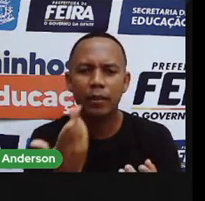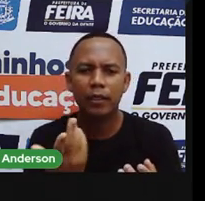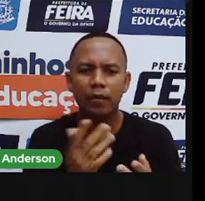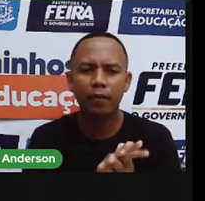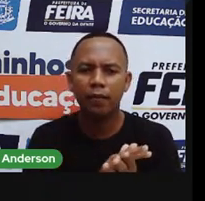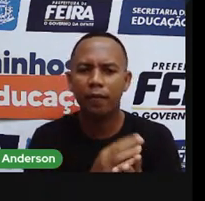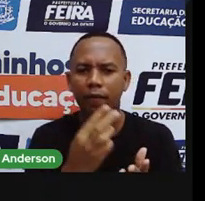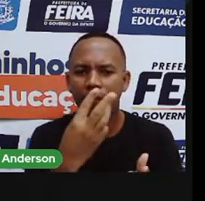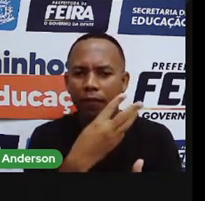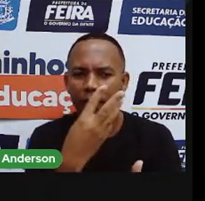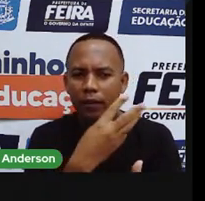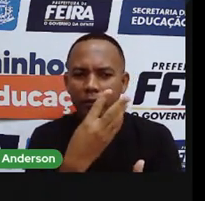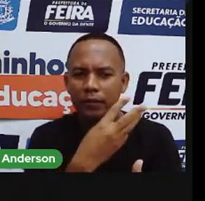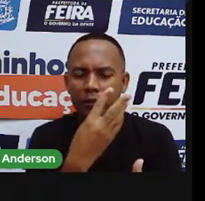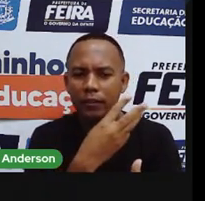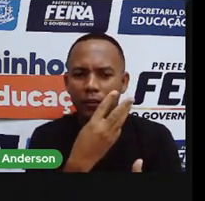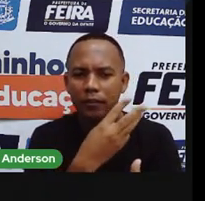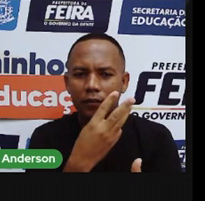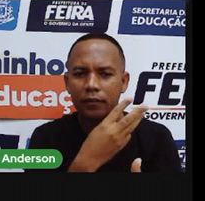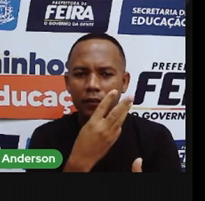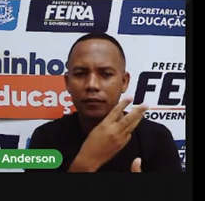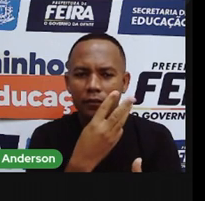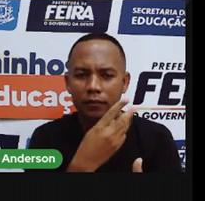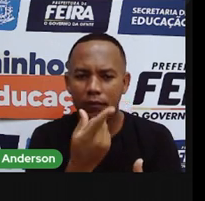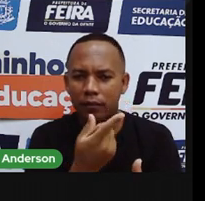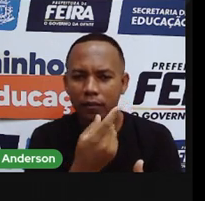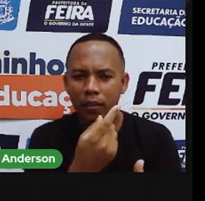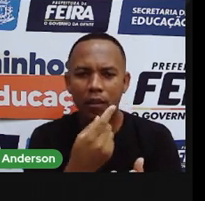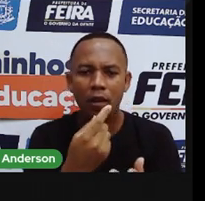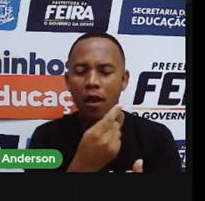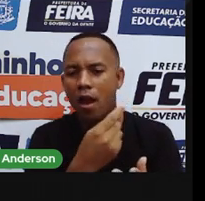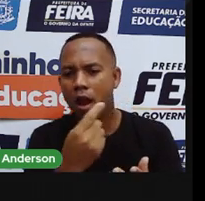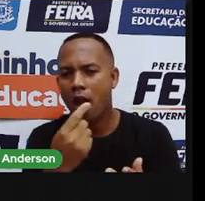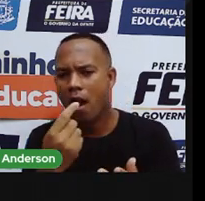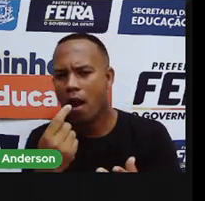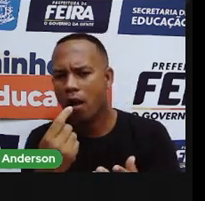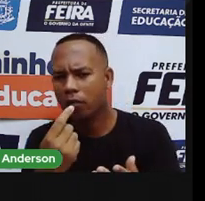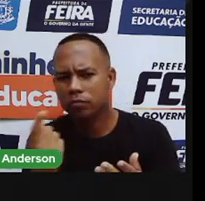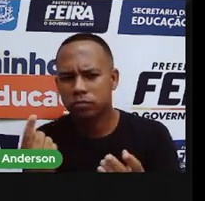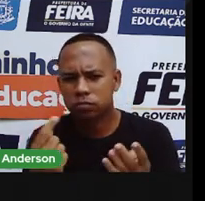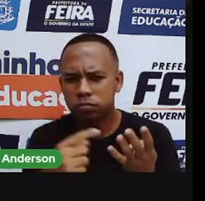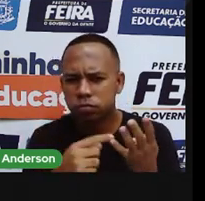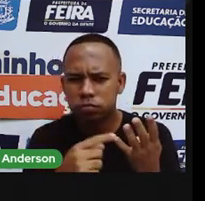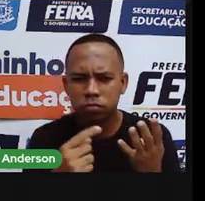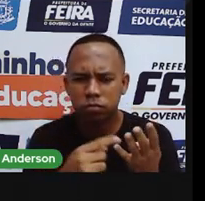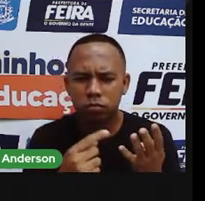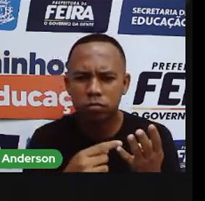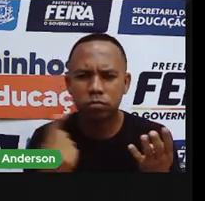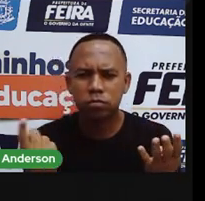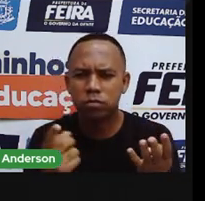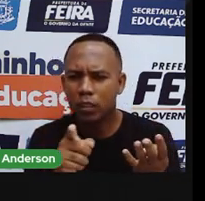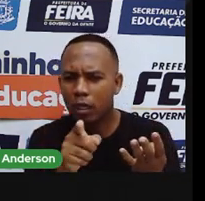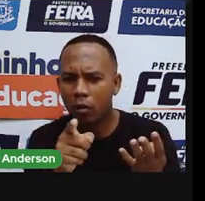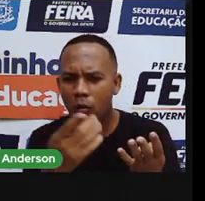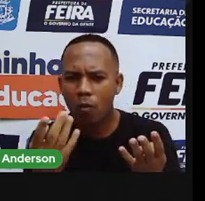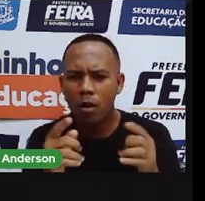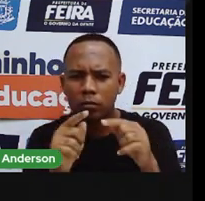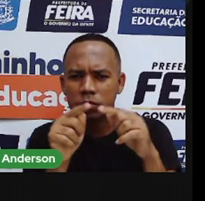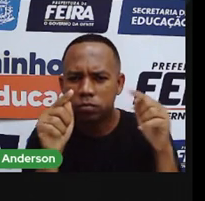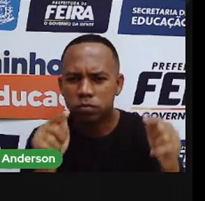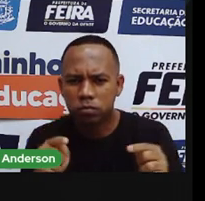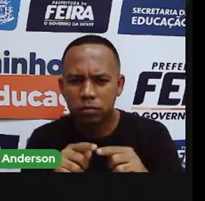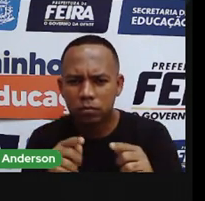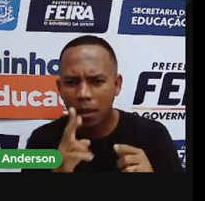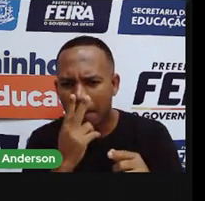a terceira, que é essa lilás, você sabe o nome? E essa amarela aí, você sabe? A azul e a amarela